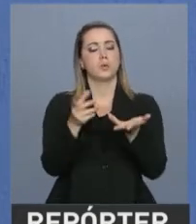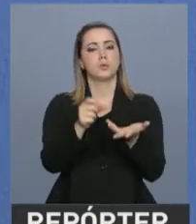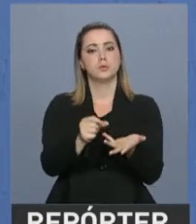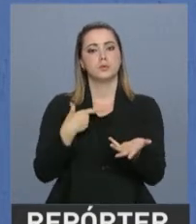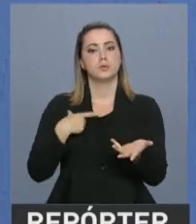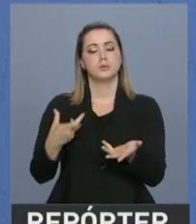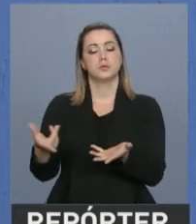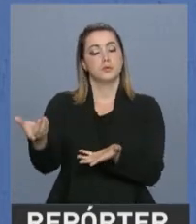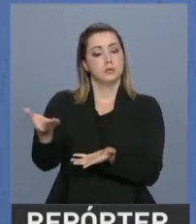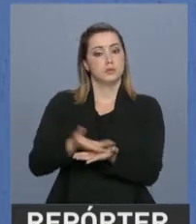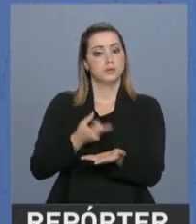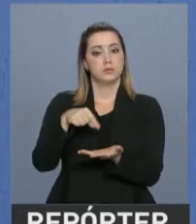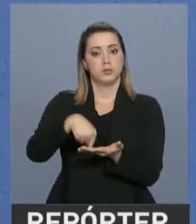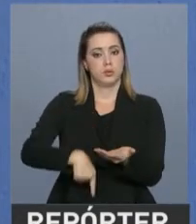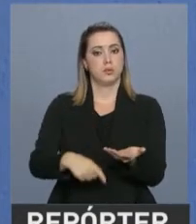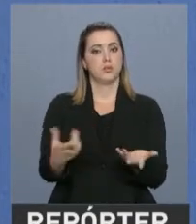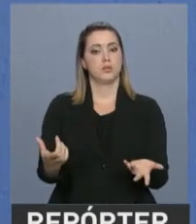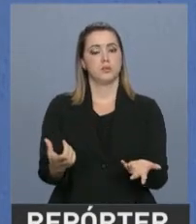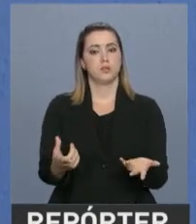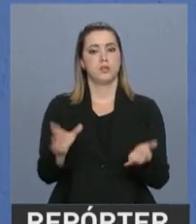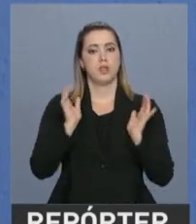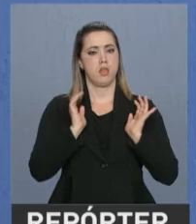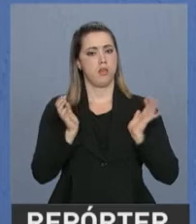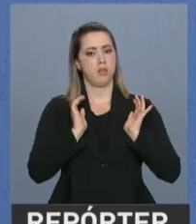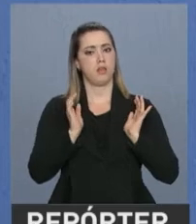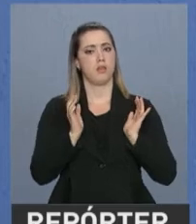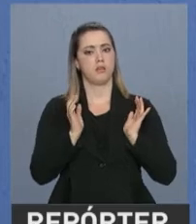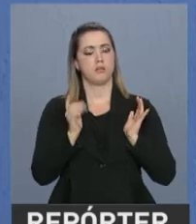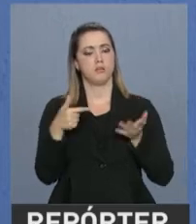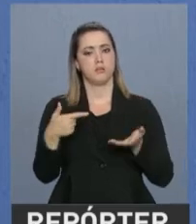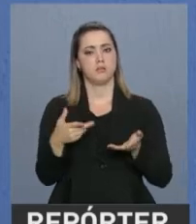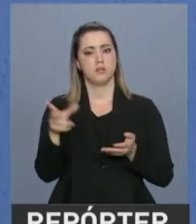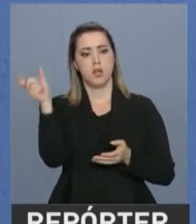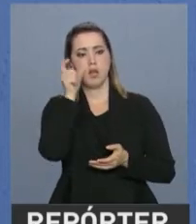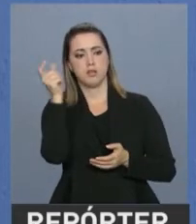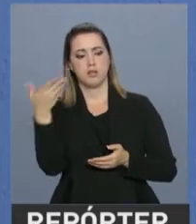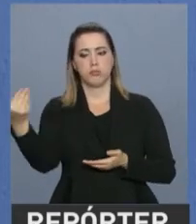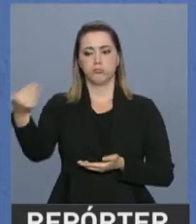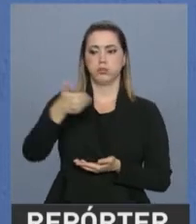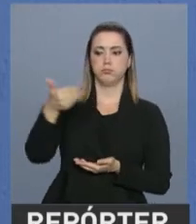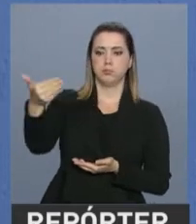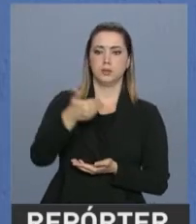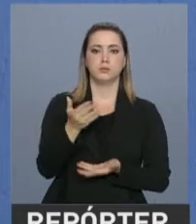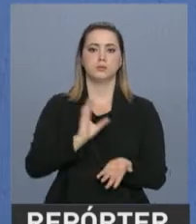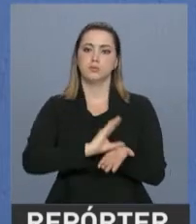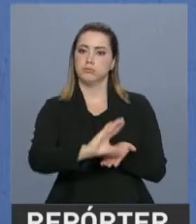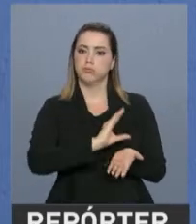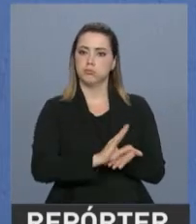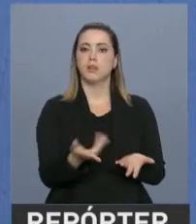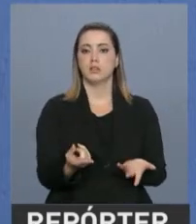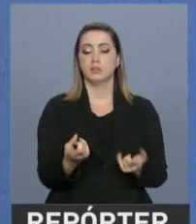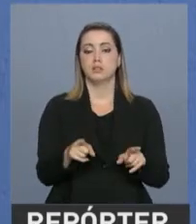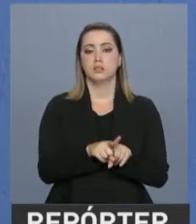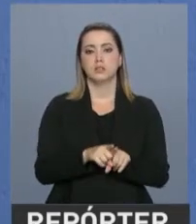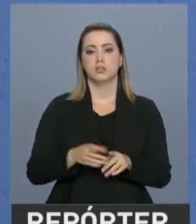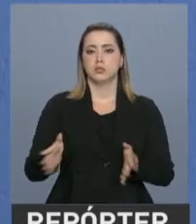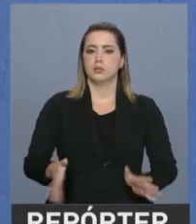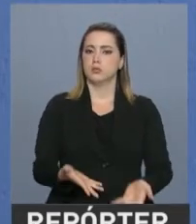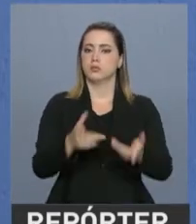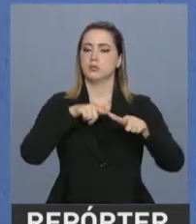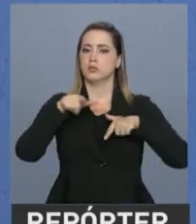que tenha riquezas e atraia divisas gera empregos de alta qualificação